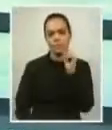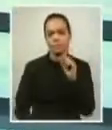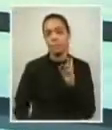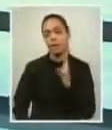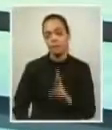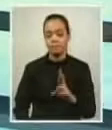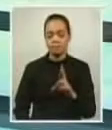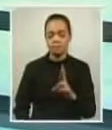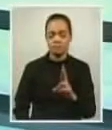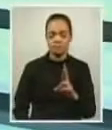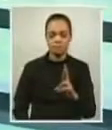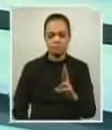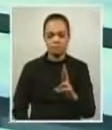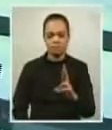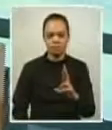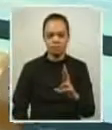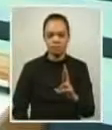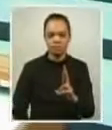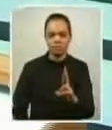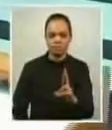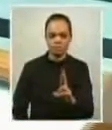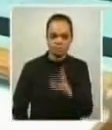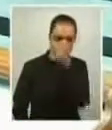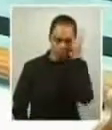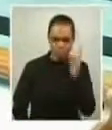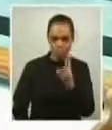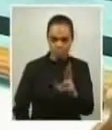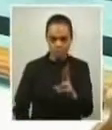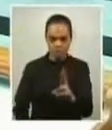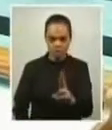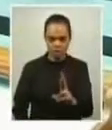representante representa representado